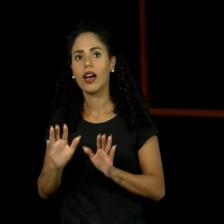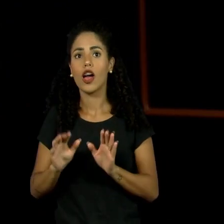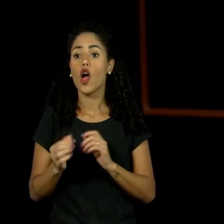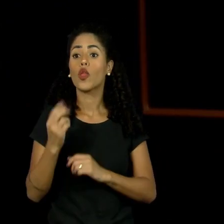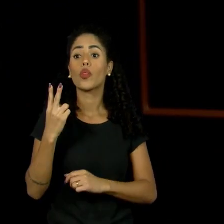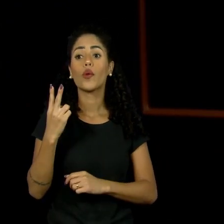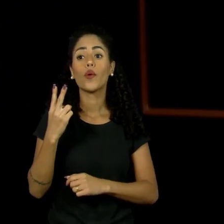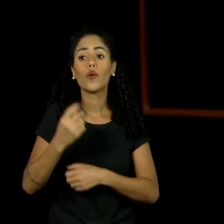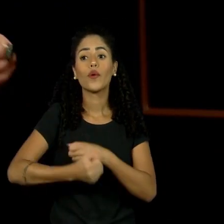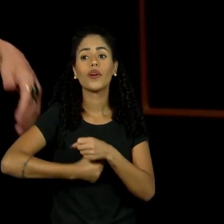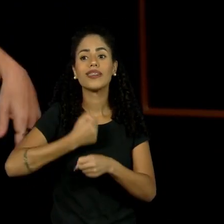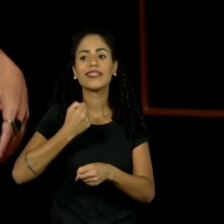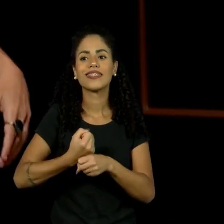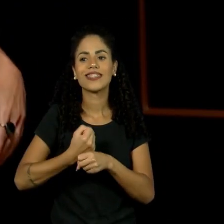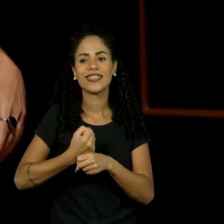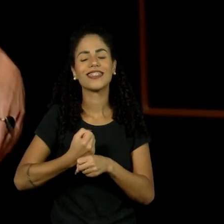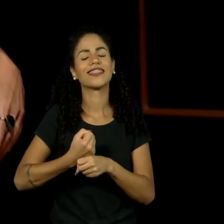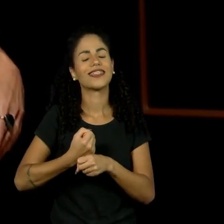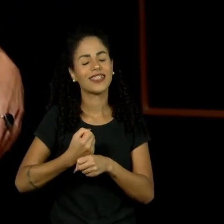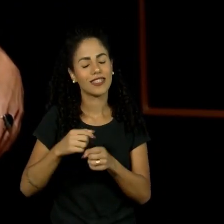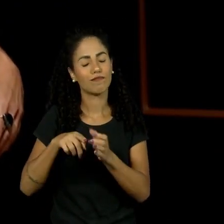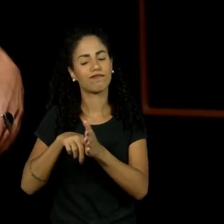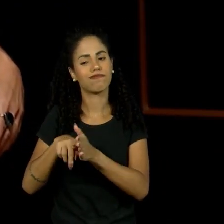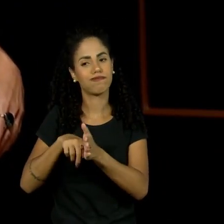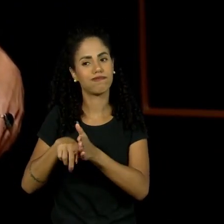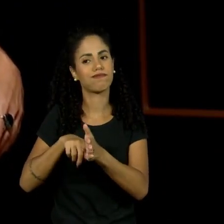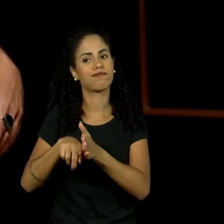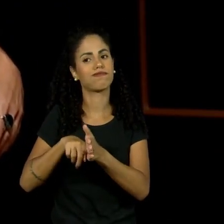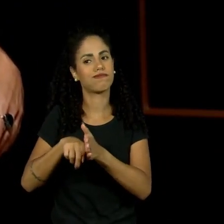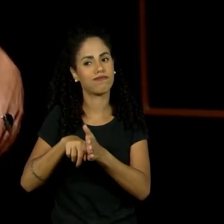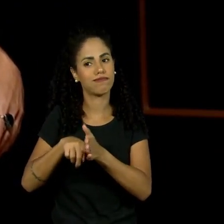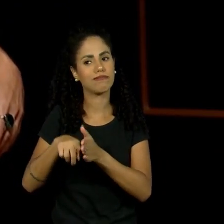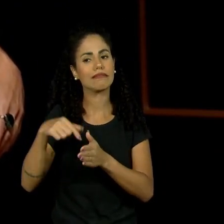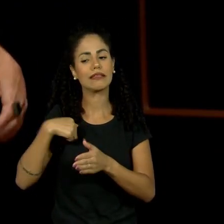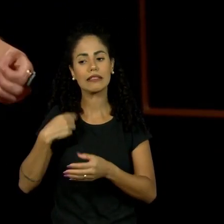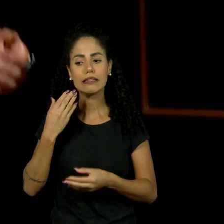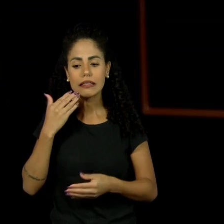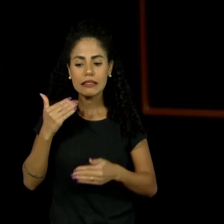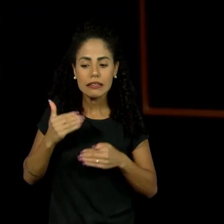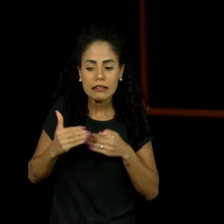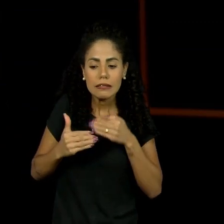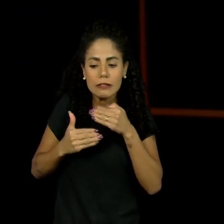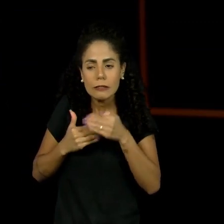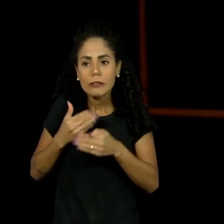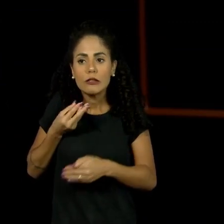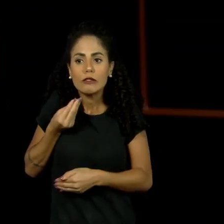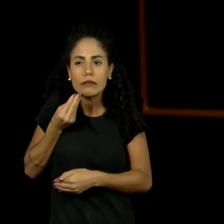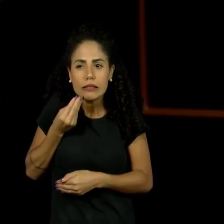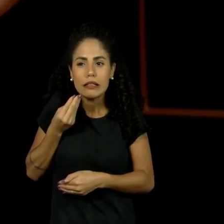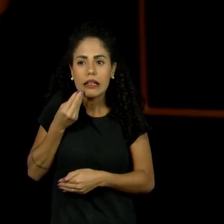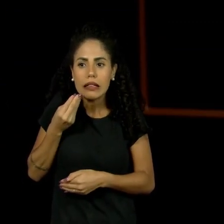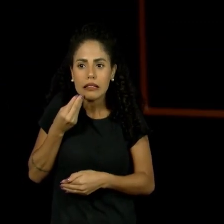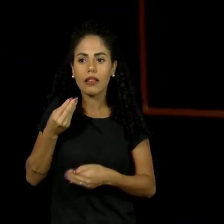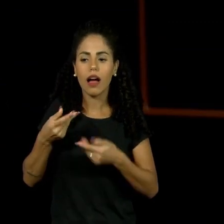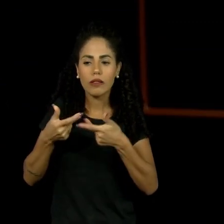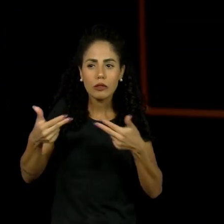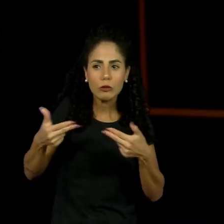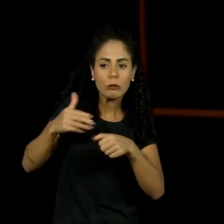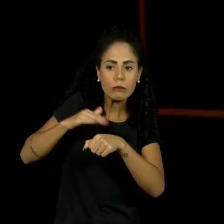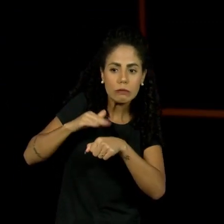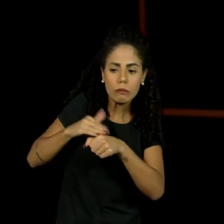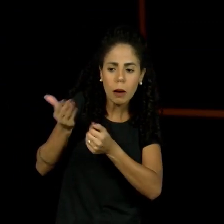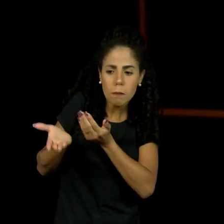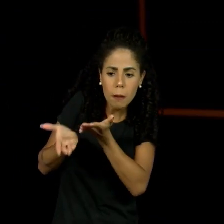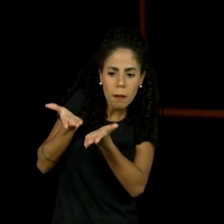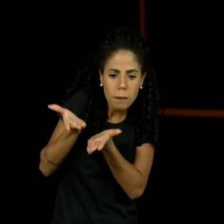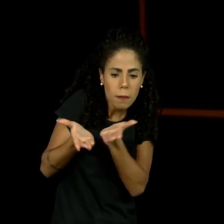2 anos de muita pesquisa minha, de desenvolvimento de tudo que eu fui fazendo,